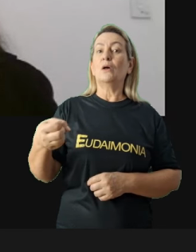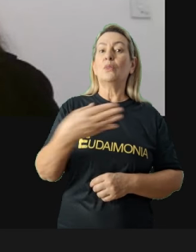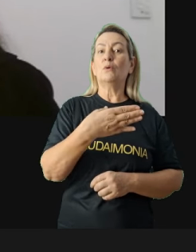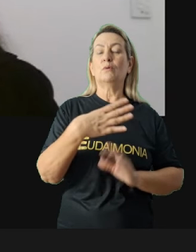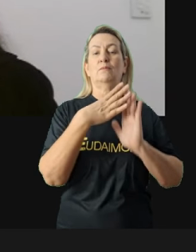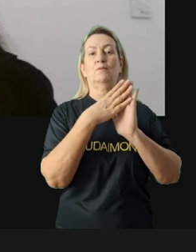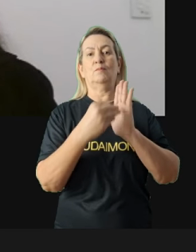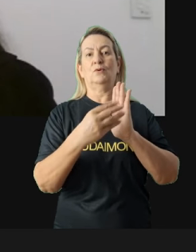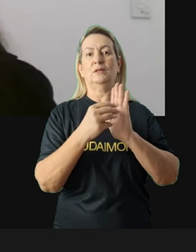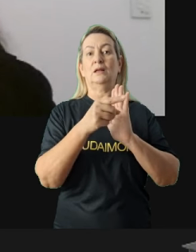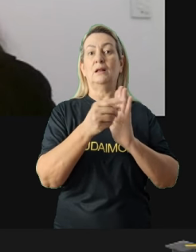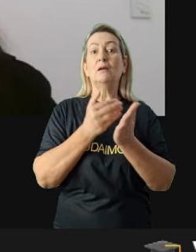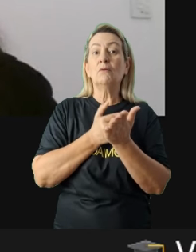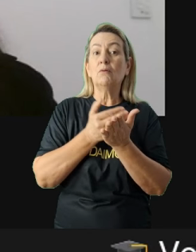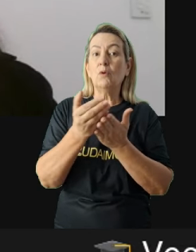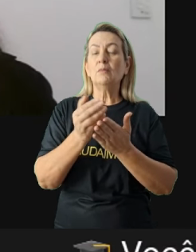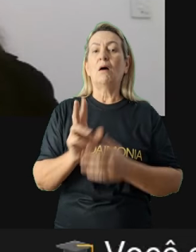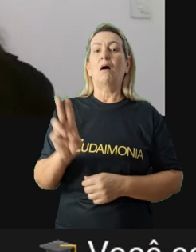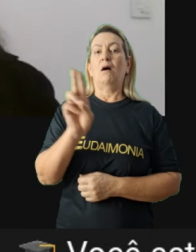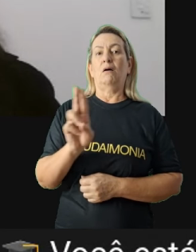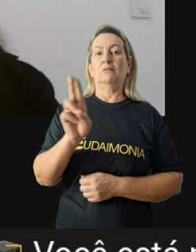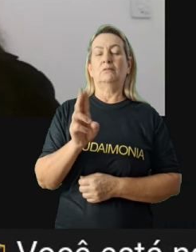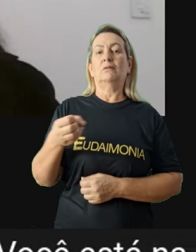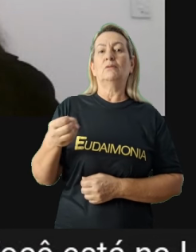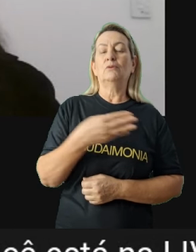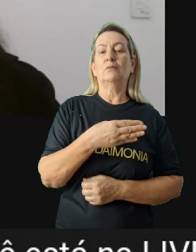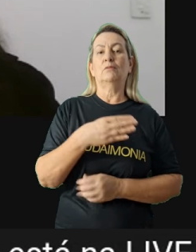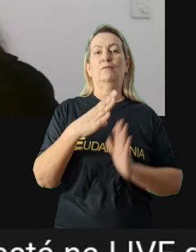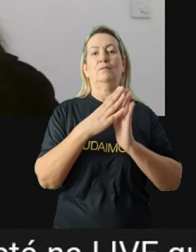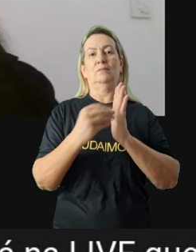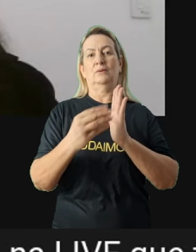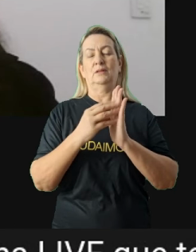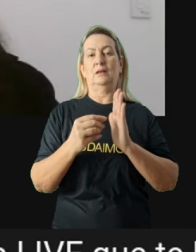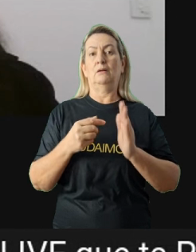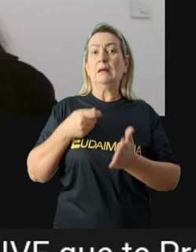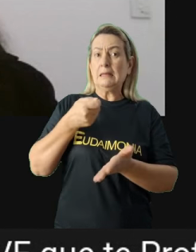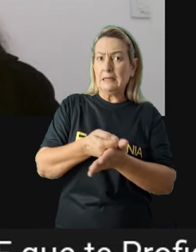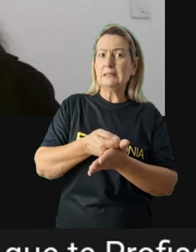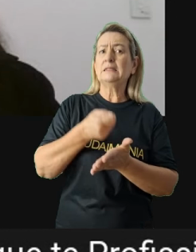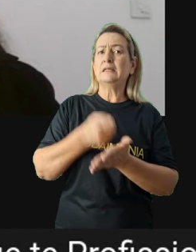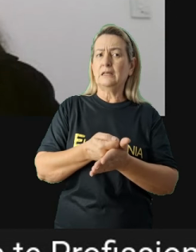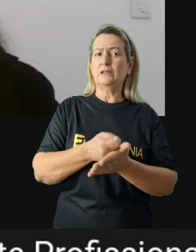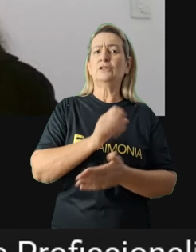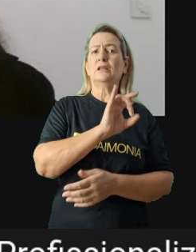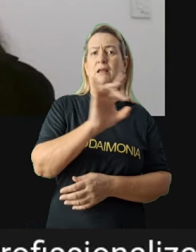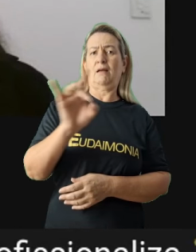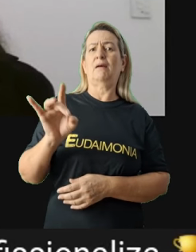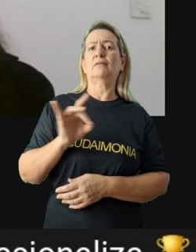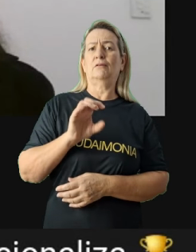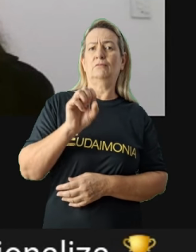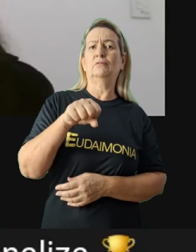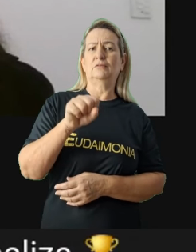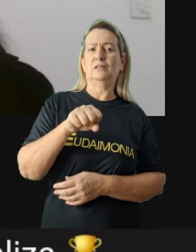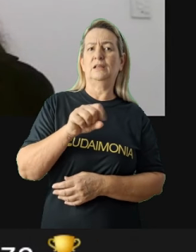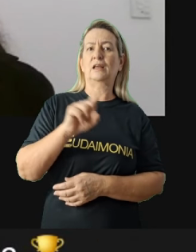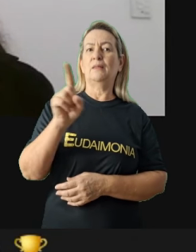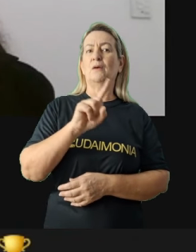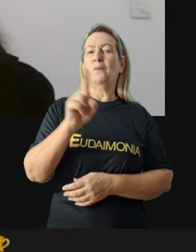nesse novo modelo, né? A ele se inserir nesse novo modelo que exige de cada um de